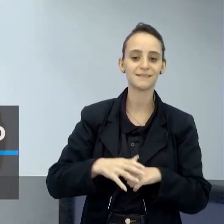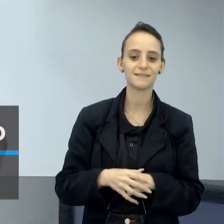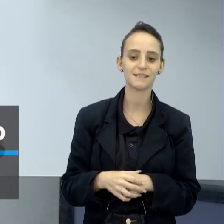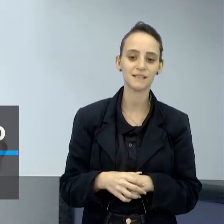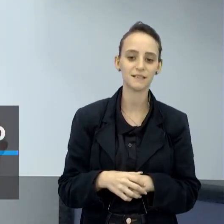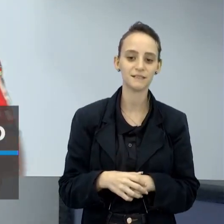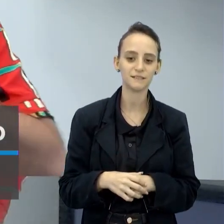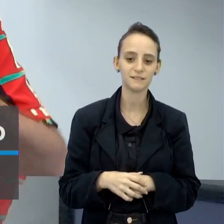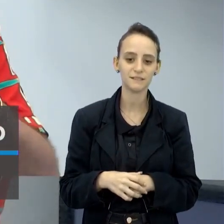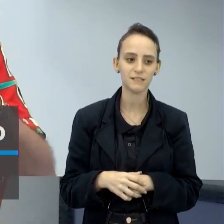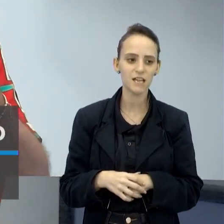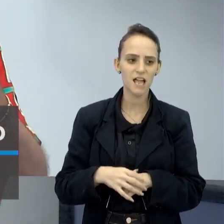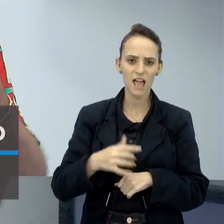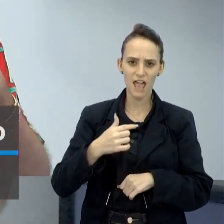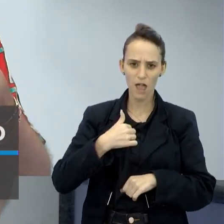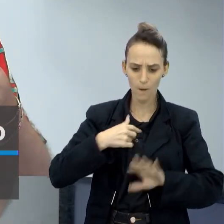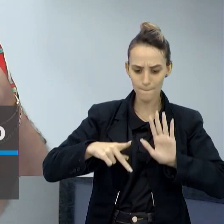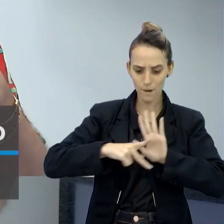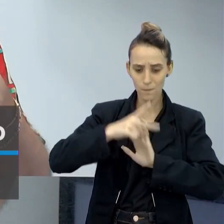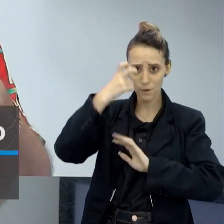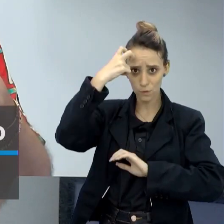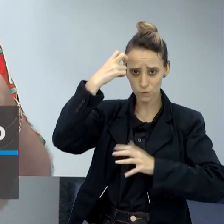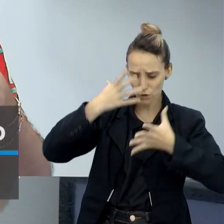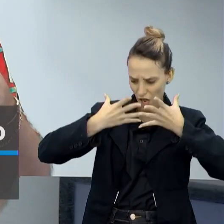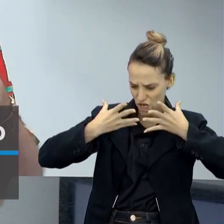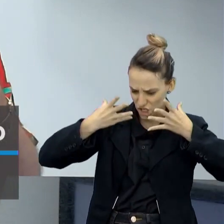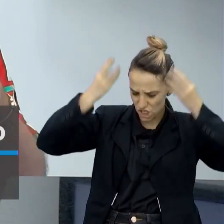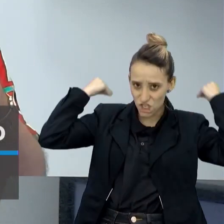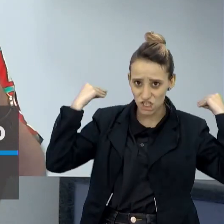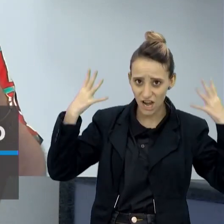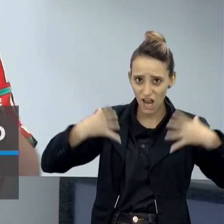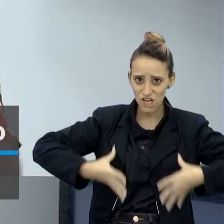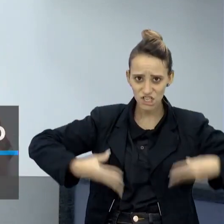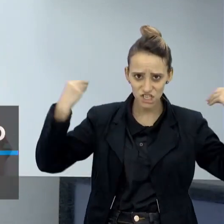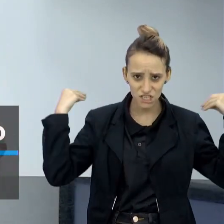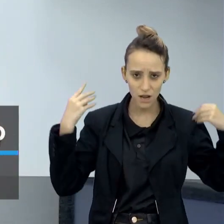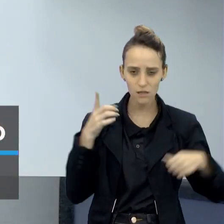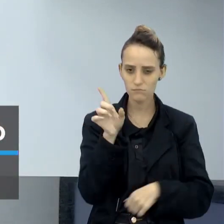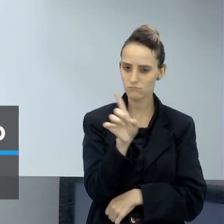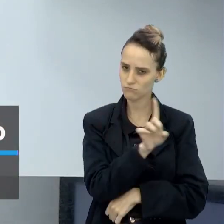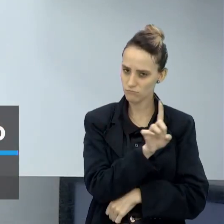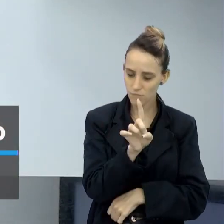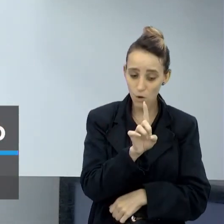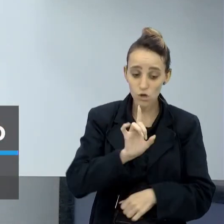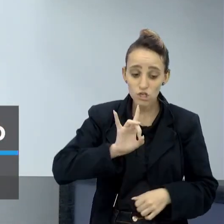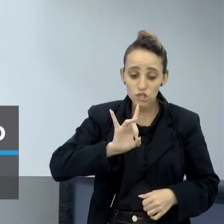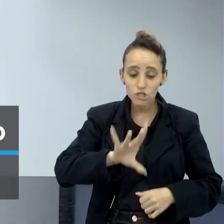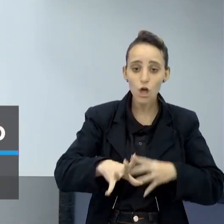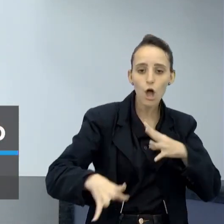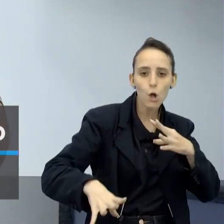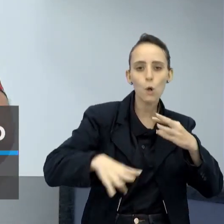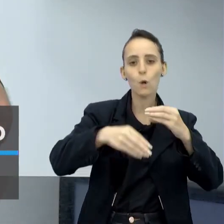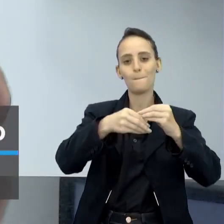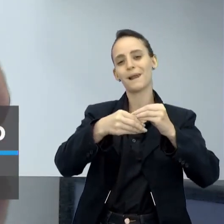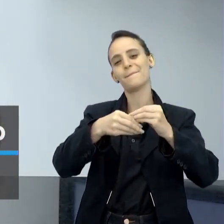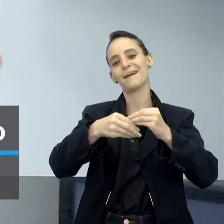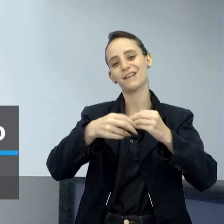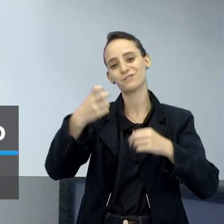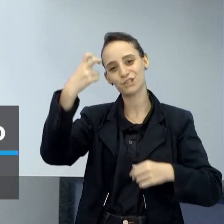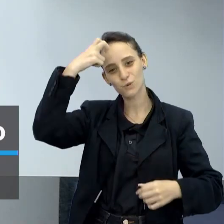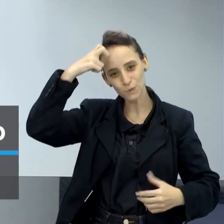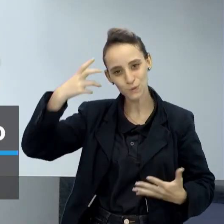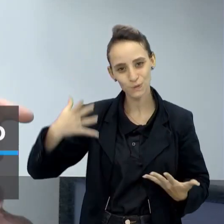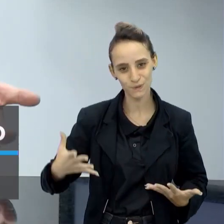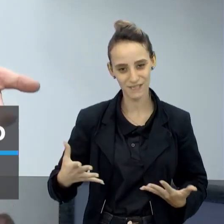me despir de tudo que eu tenho dentro da minha bagagem. É apenas uma conexão, eu estar aberto ao outro, a